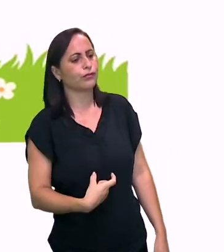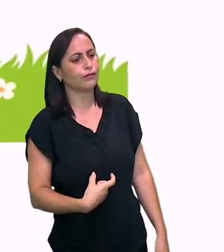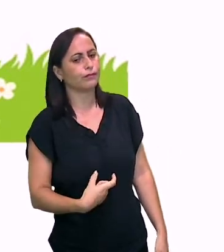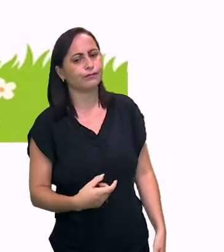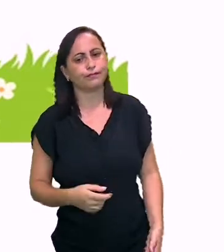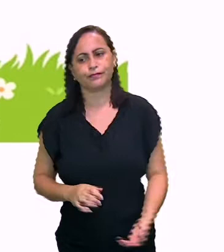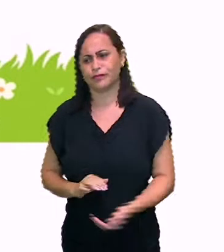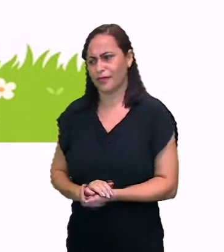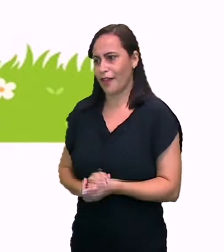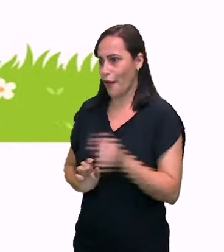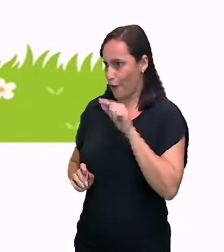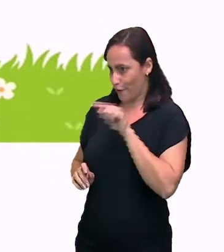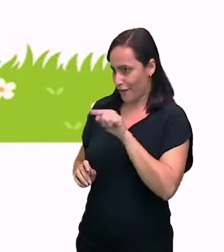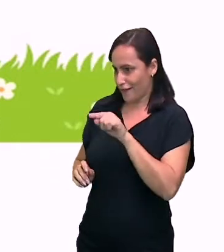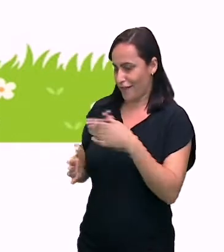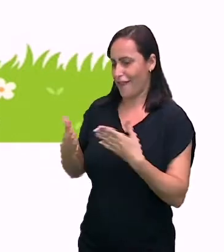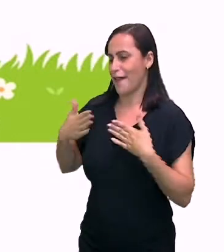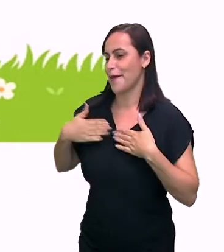Você é meu netinho.